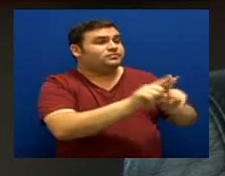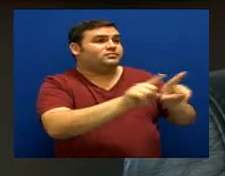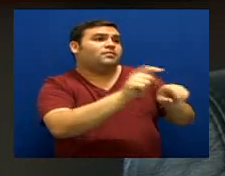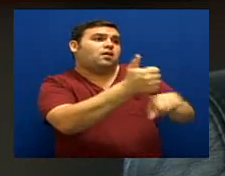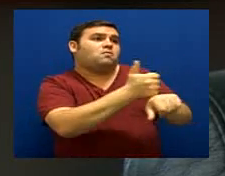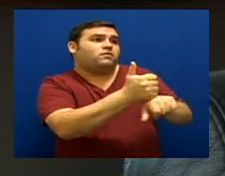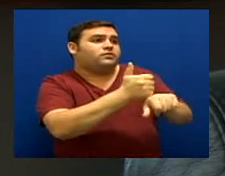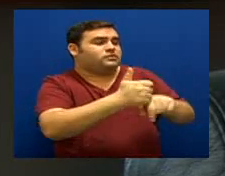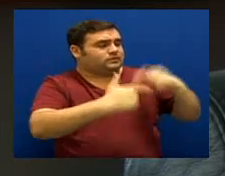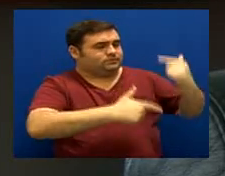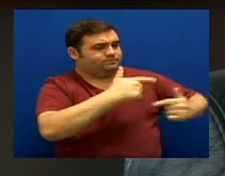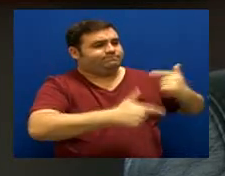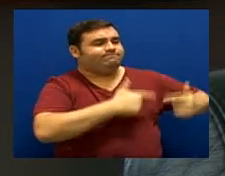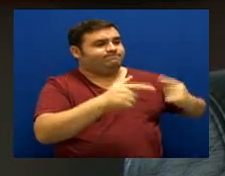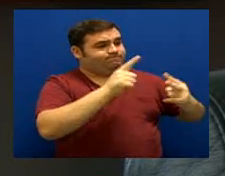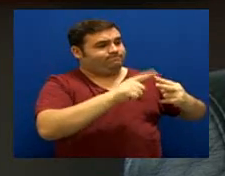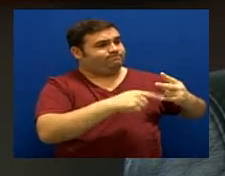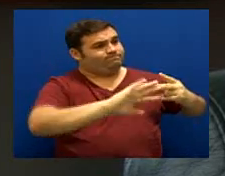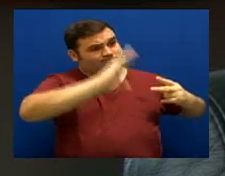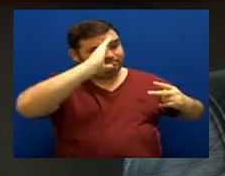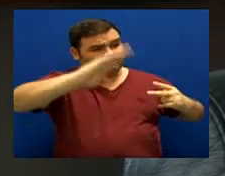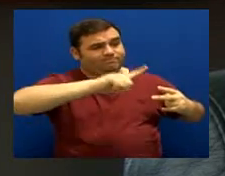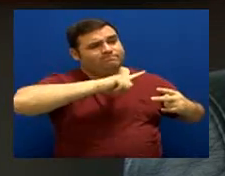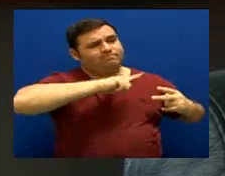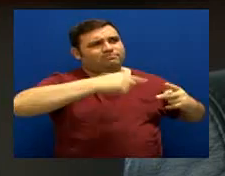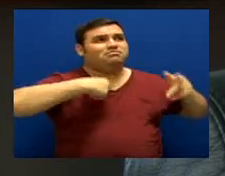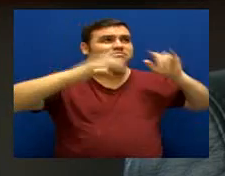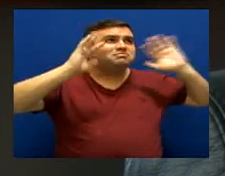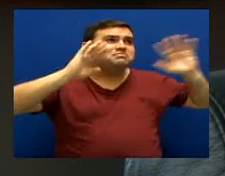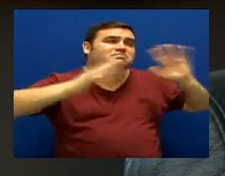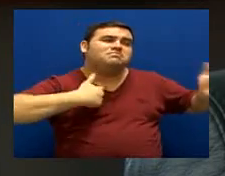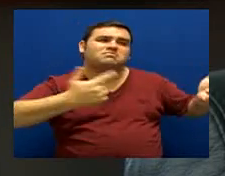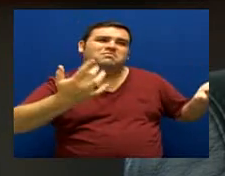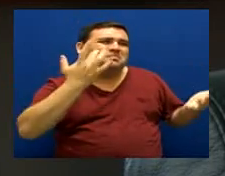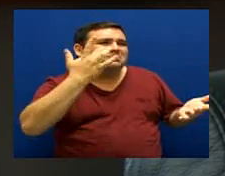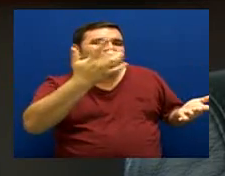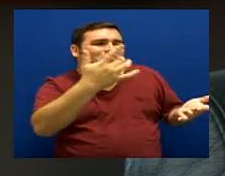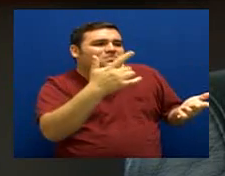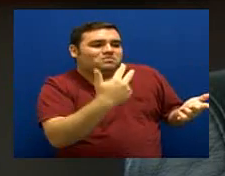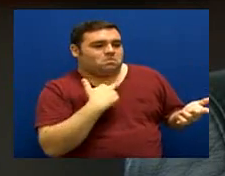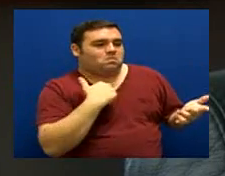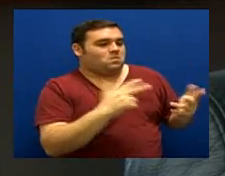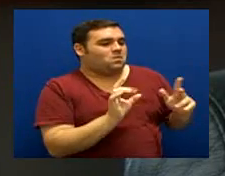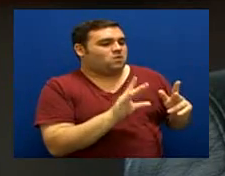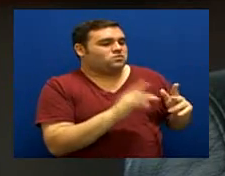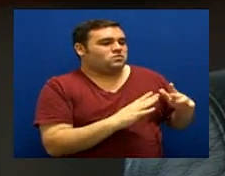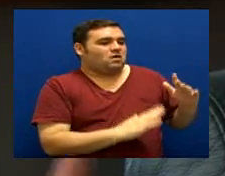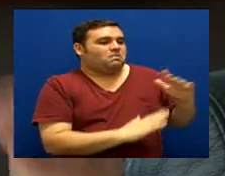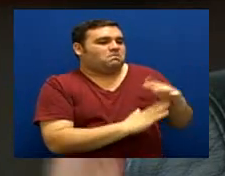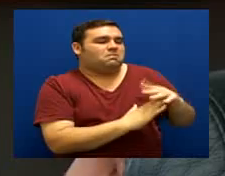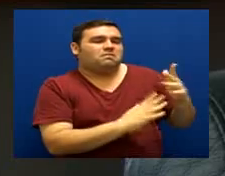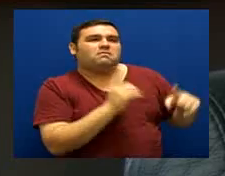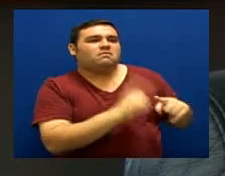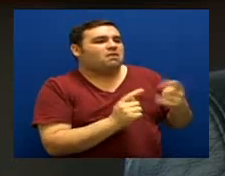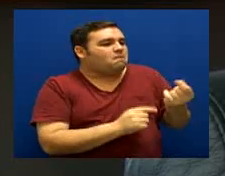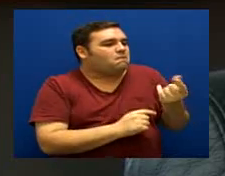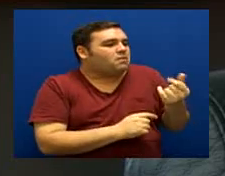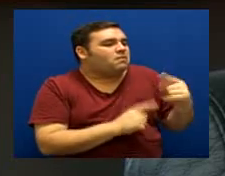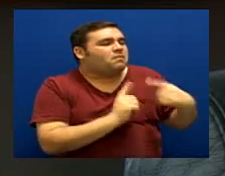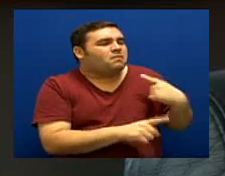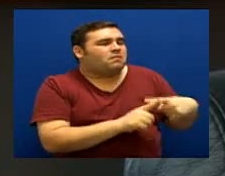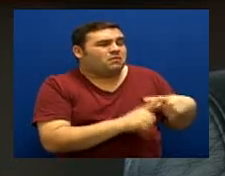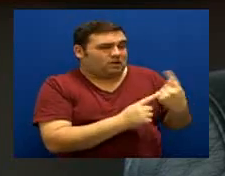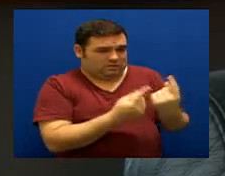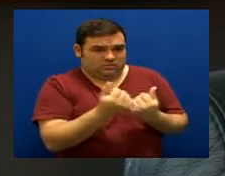profissionais só são duas áreas prioritárias que eu penso não podem ficar limitadas simplesmente por essa preocupação